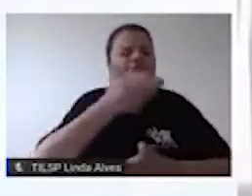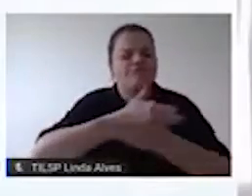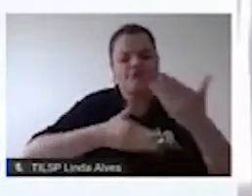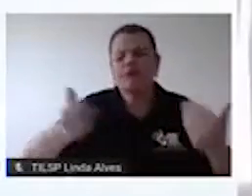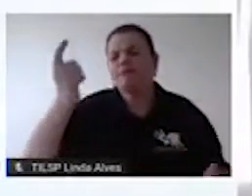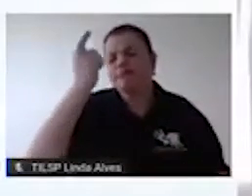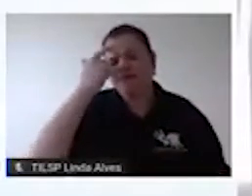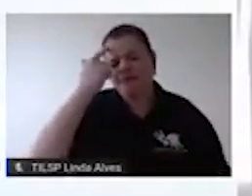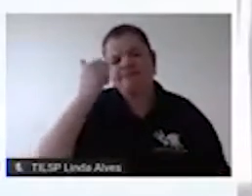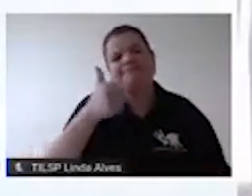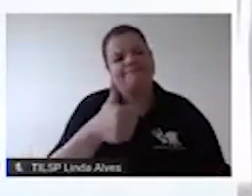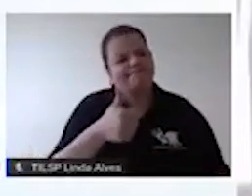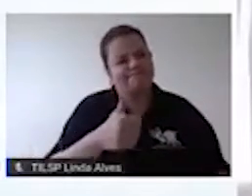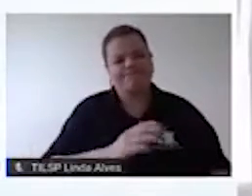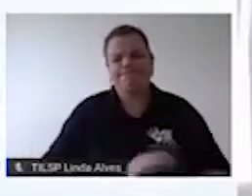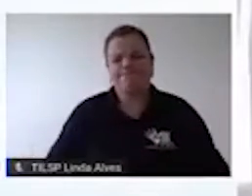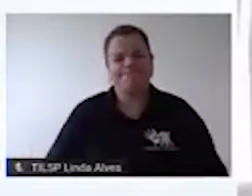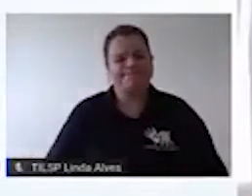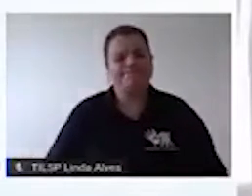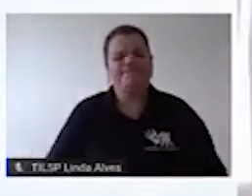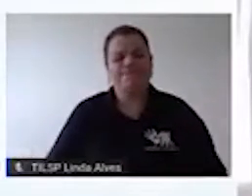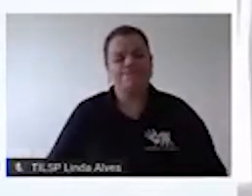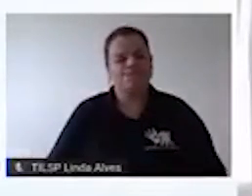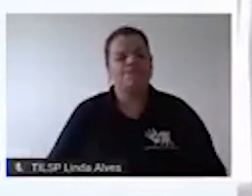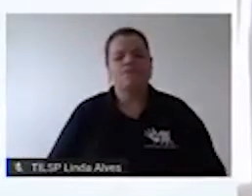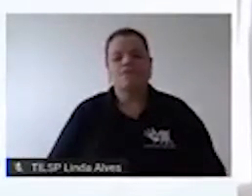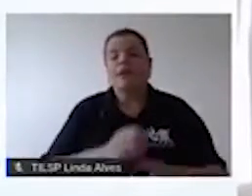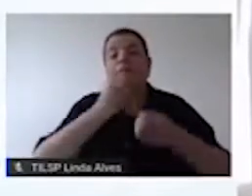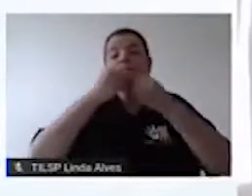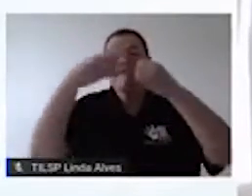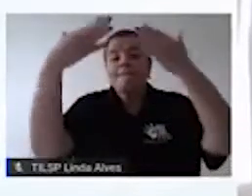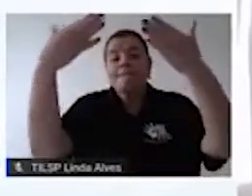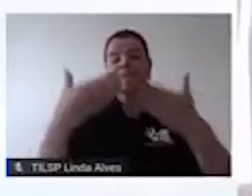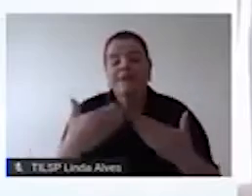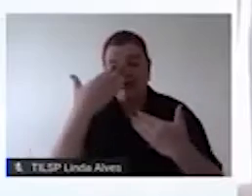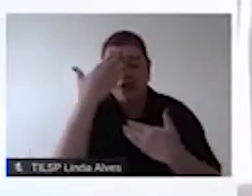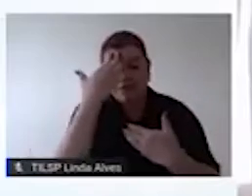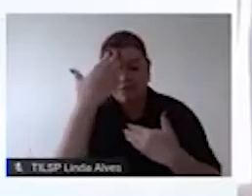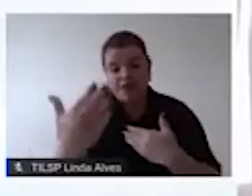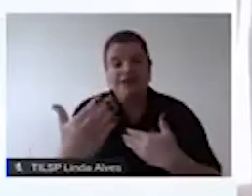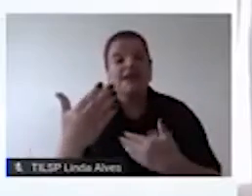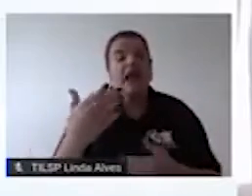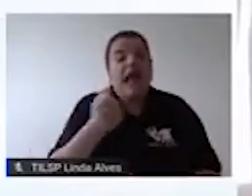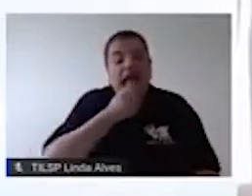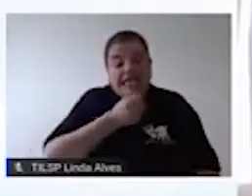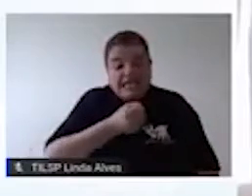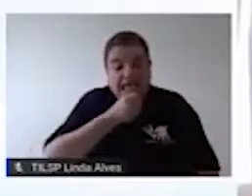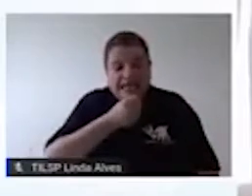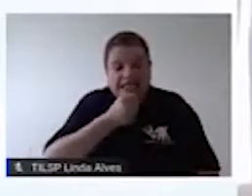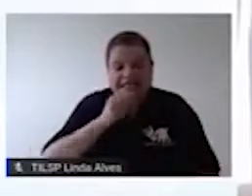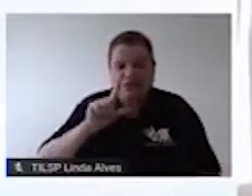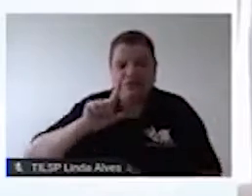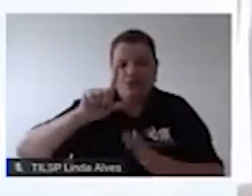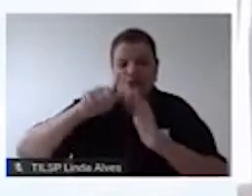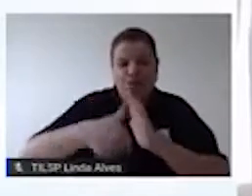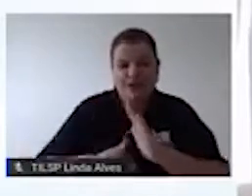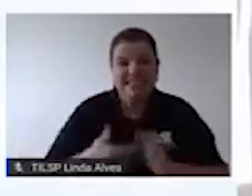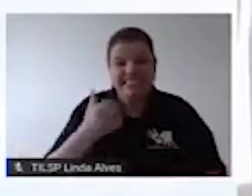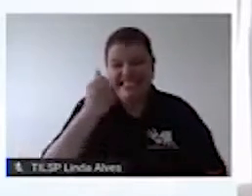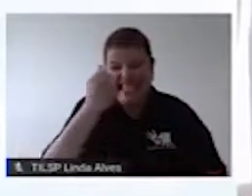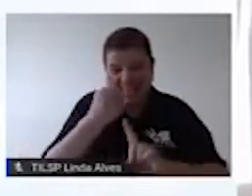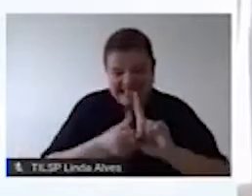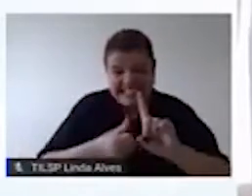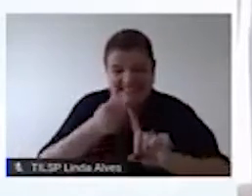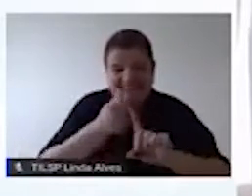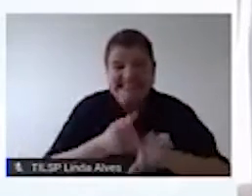vocês... Nós somos muito bem-vindos. Então, eu quero que você saiba que essa entrevista aqui, que demorou 6 meses, né? Porque